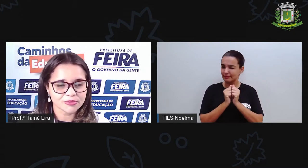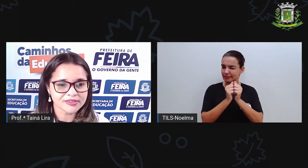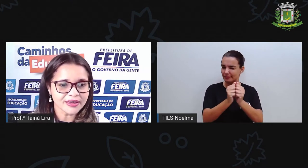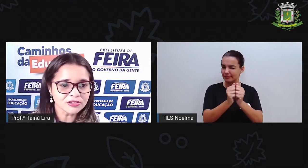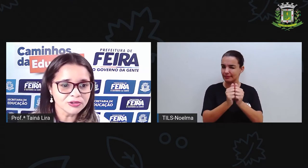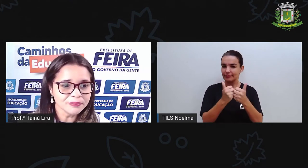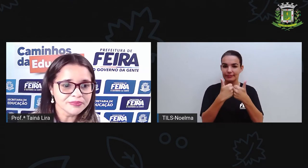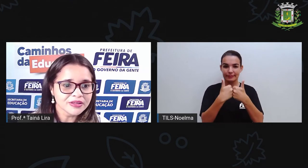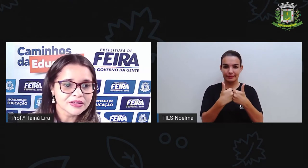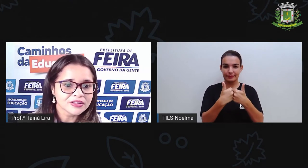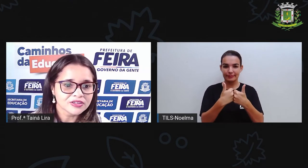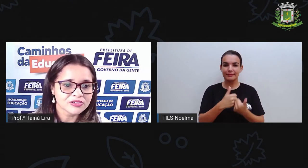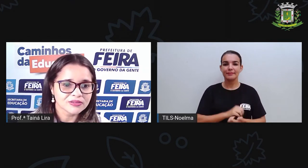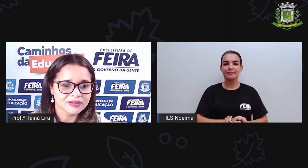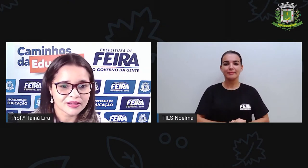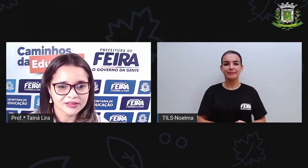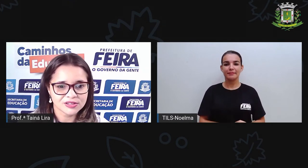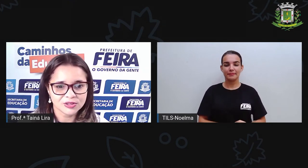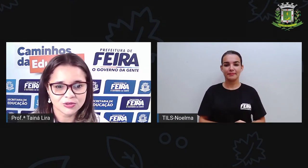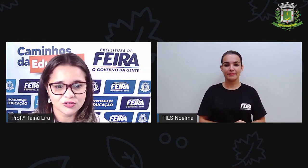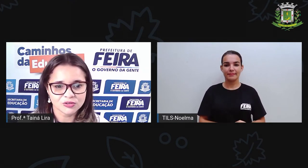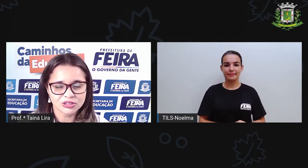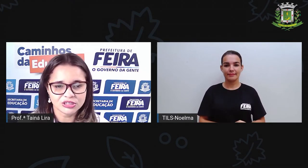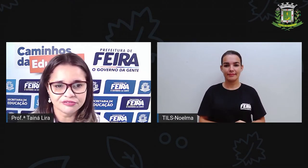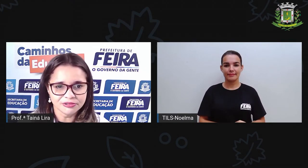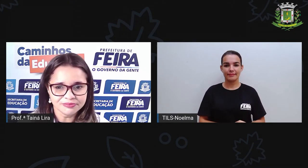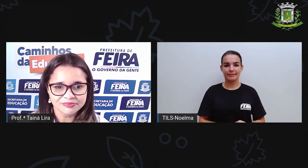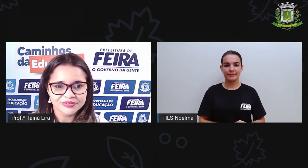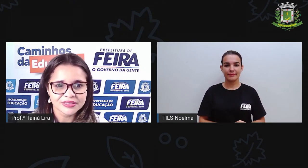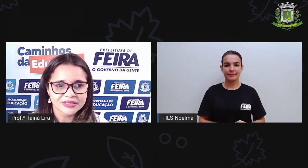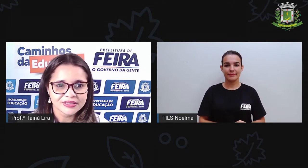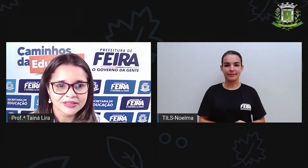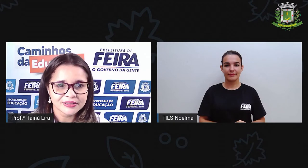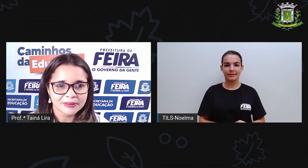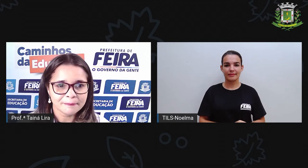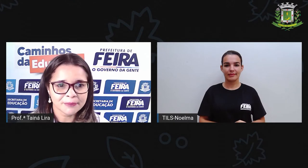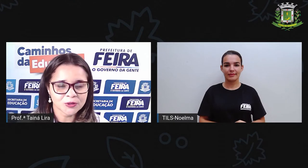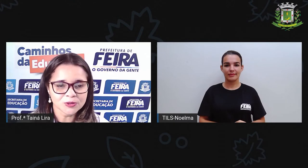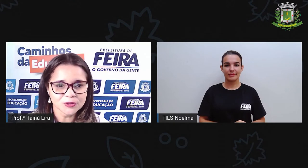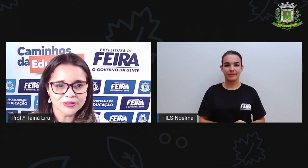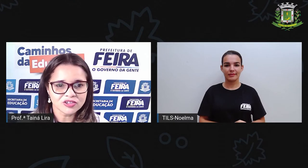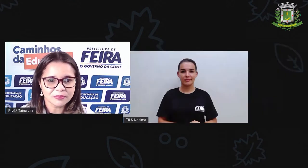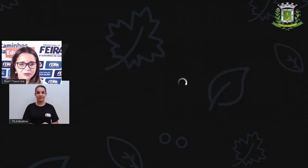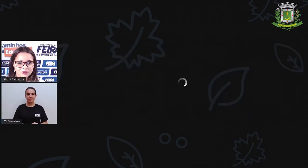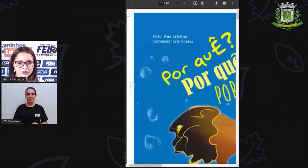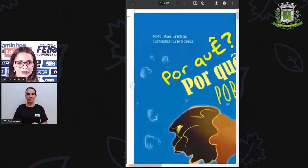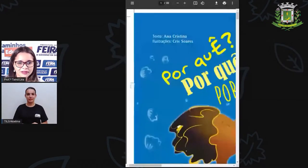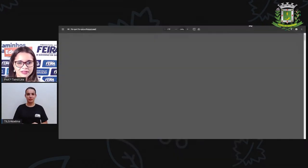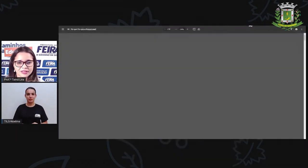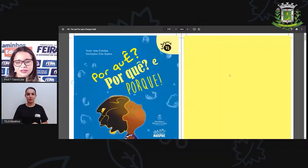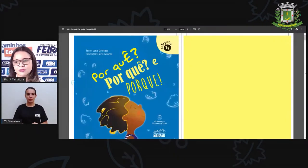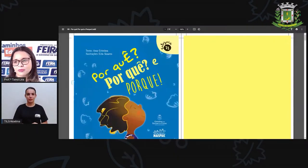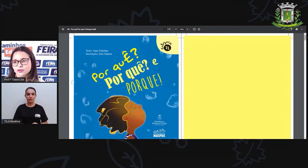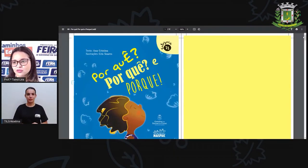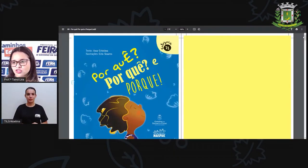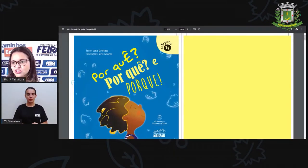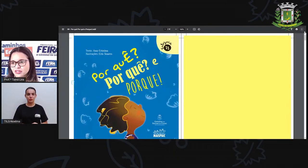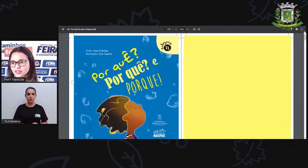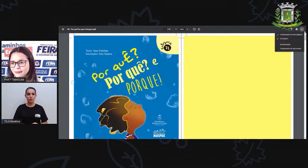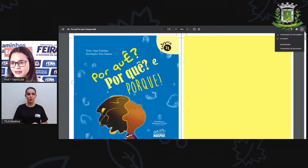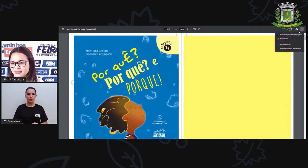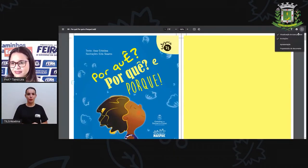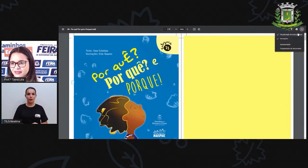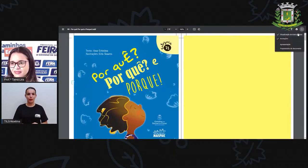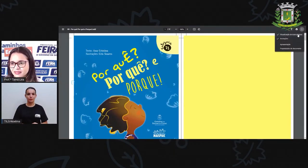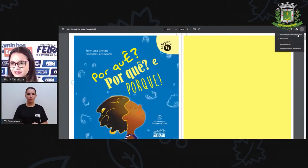comigo, certo? Aqui é o nosso livro. Pronto, deixa para colocar aqui no modo de